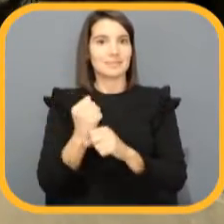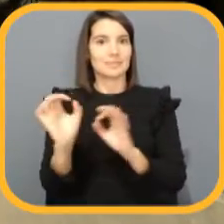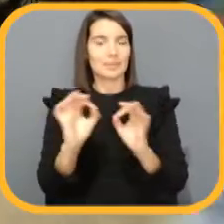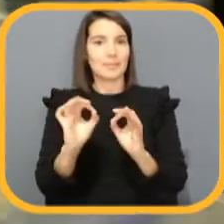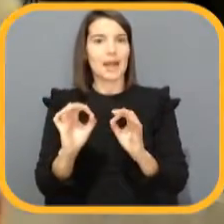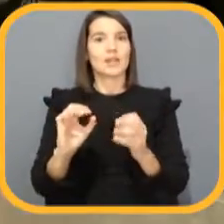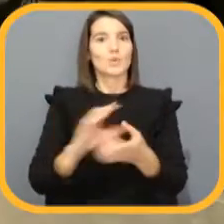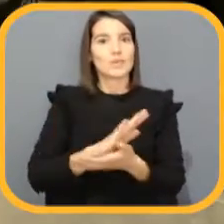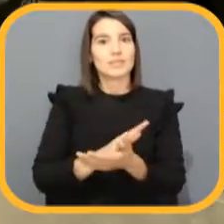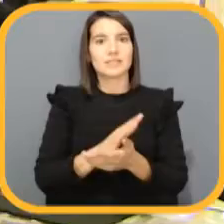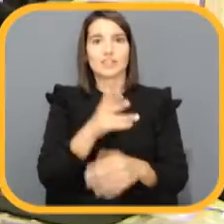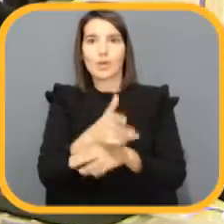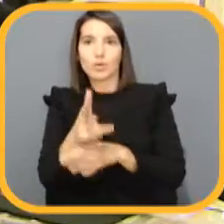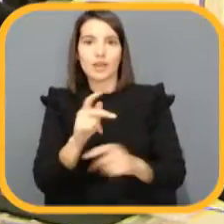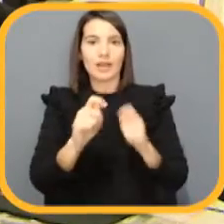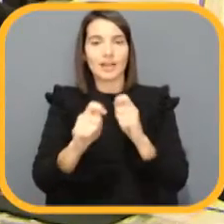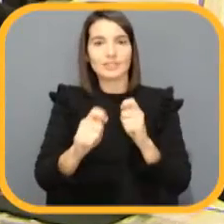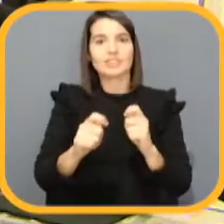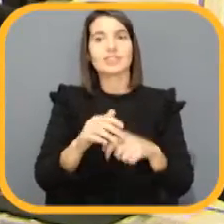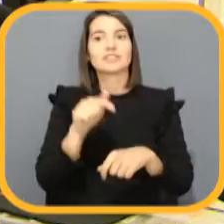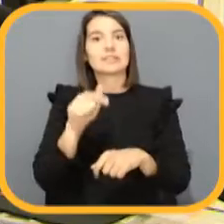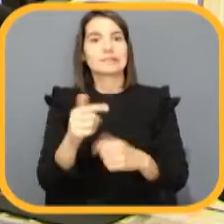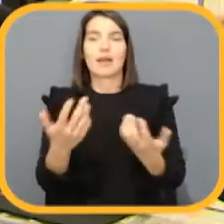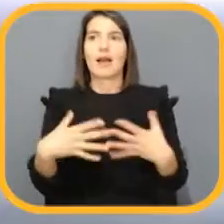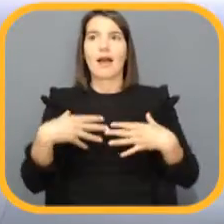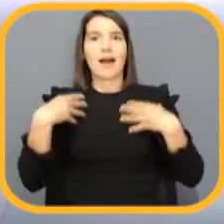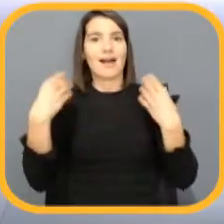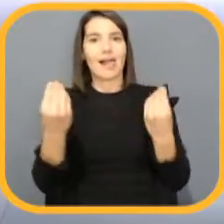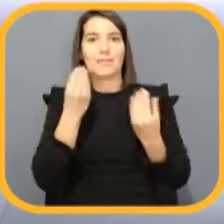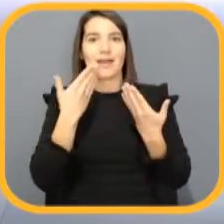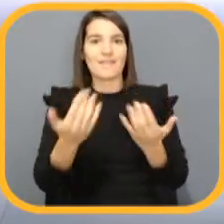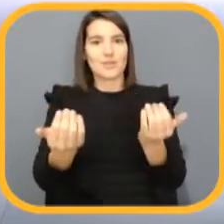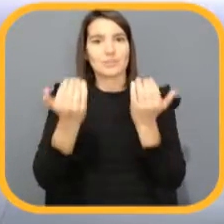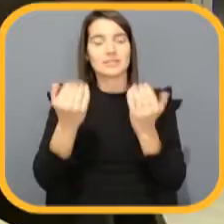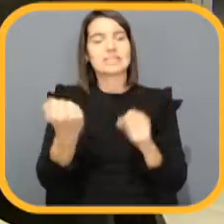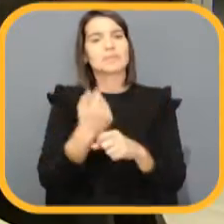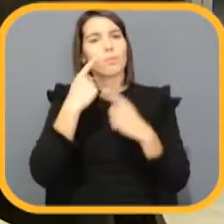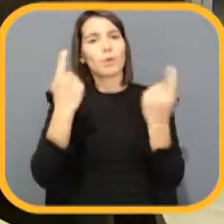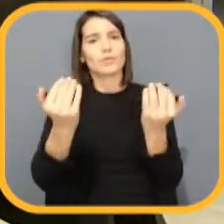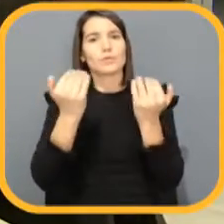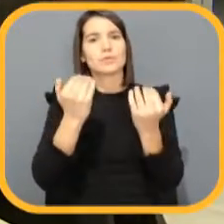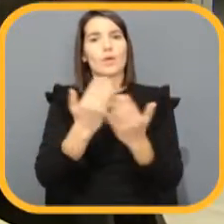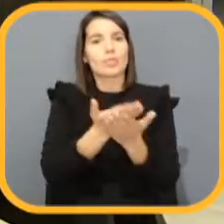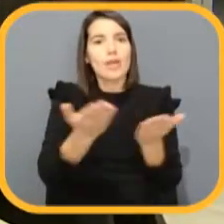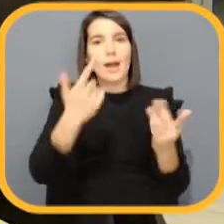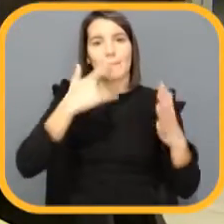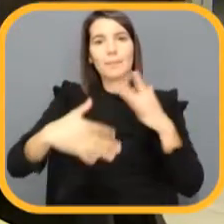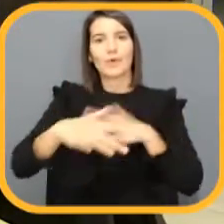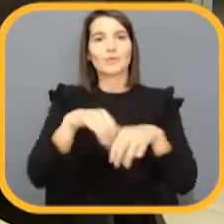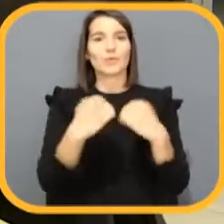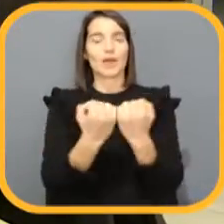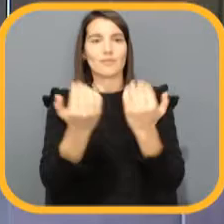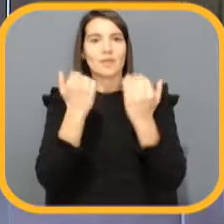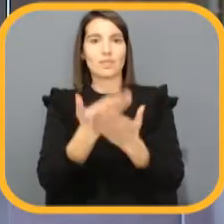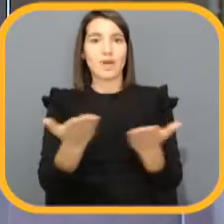preparam notícias e reportagens. As redações são a alma dos órgãos de informação. Prestam o serviço público de informar